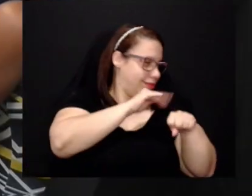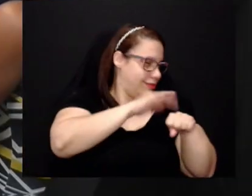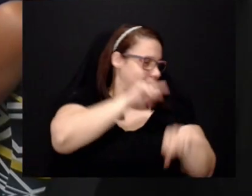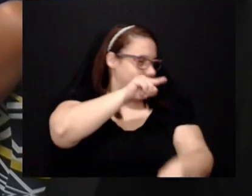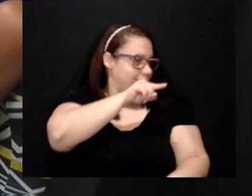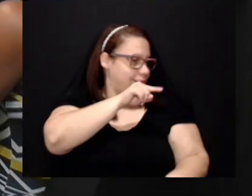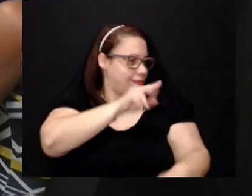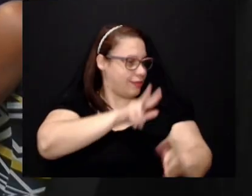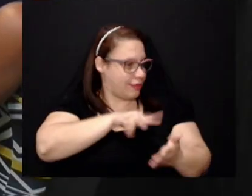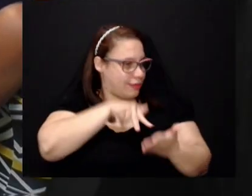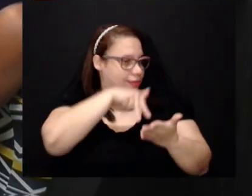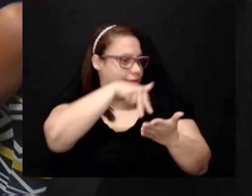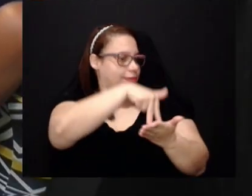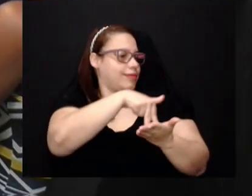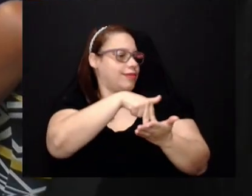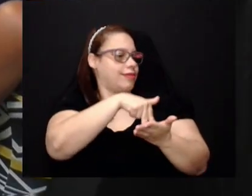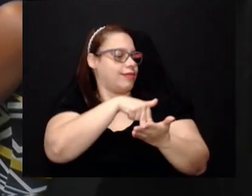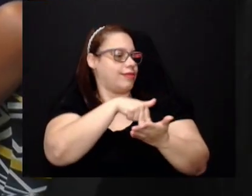em condições de